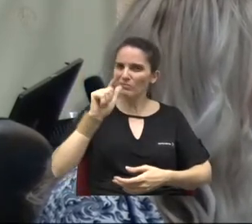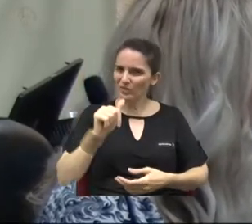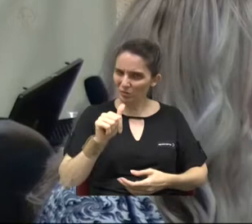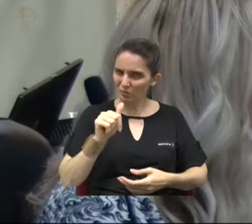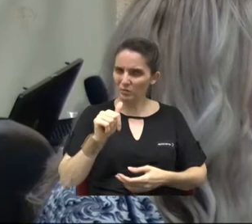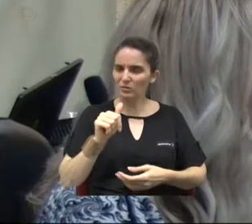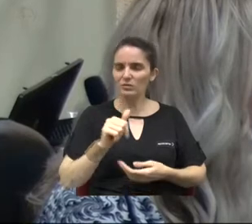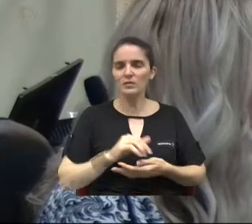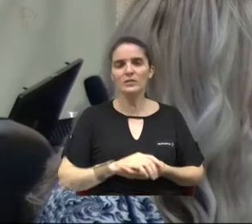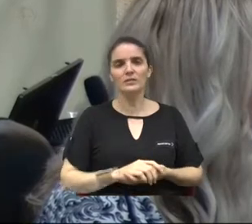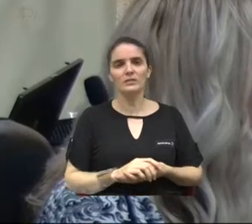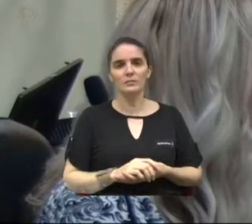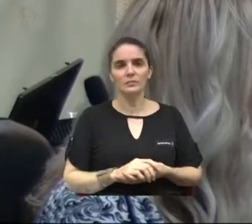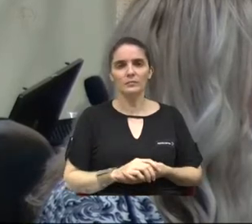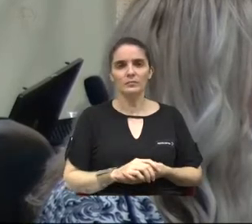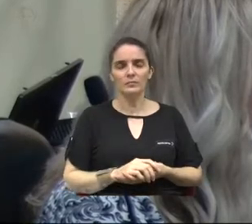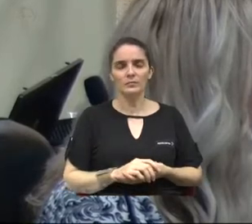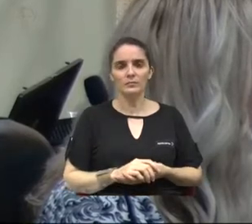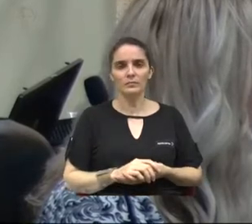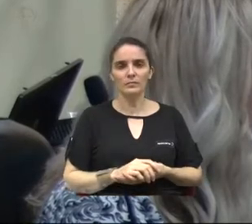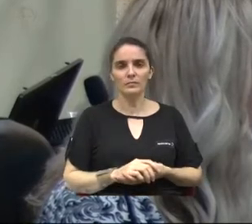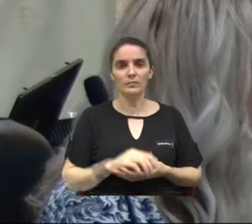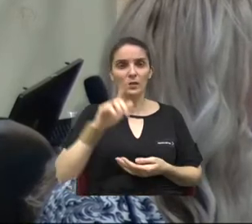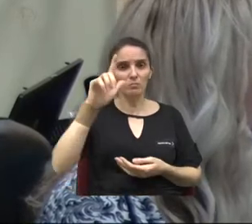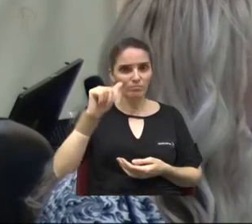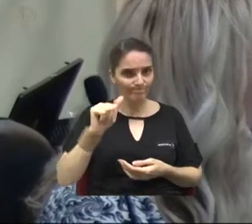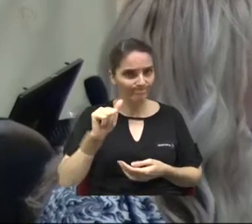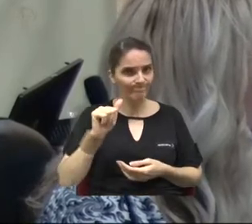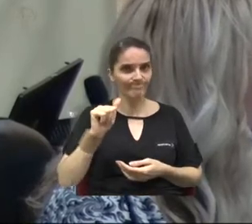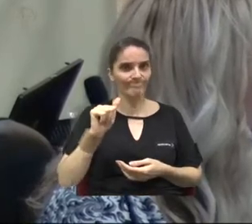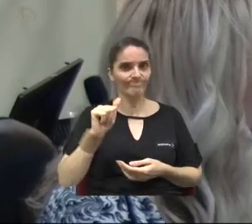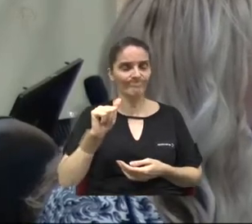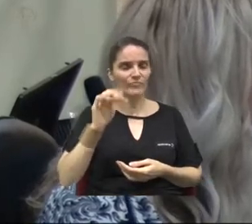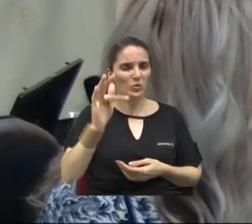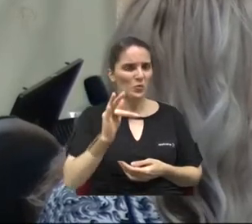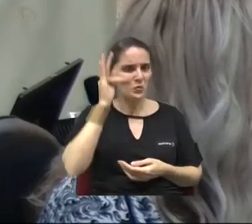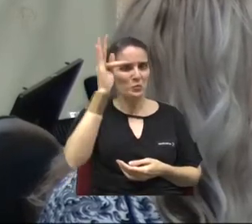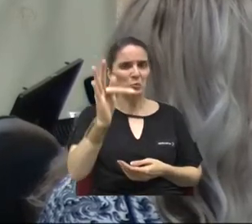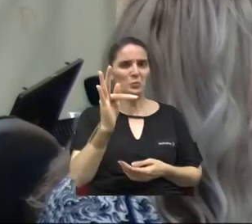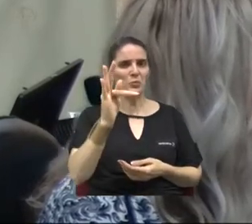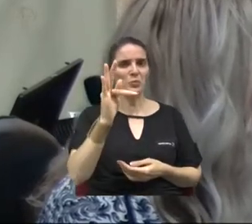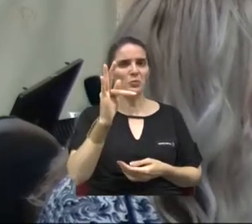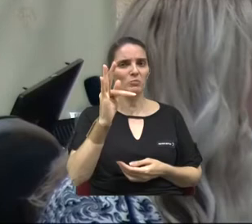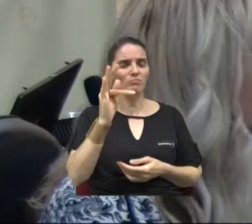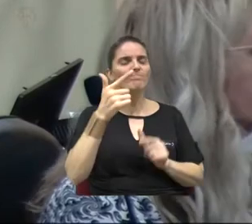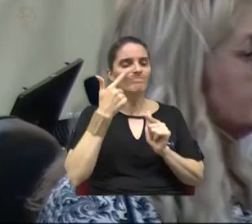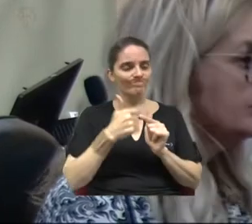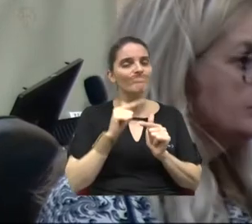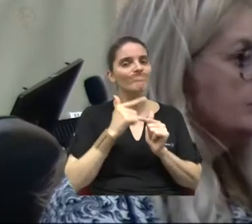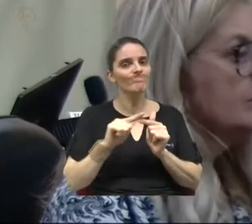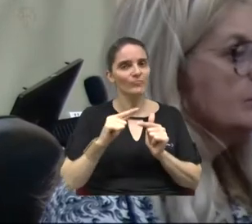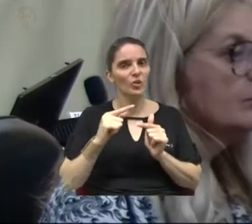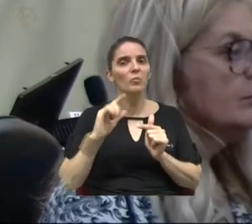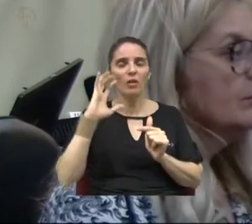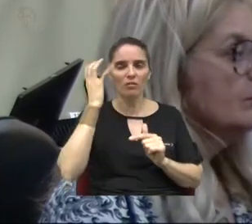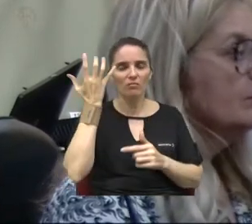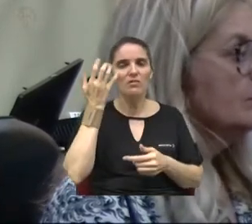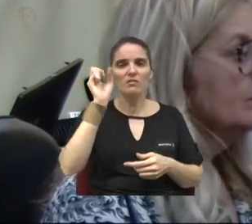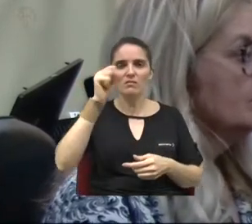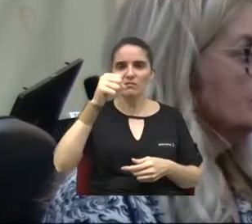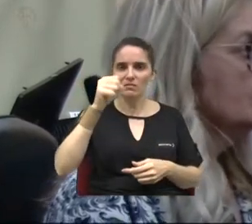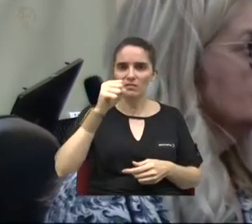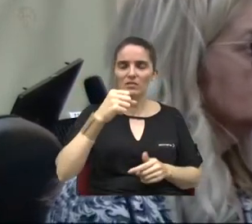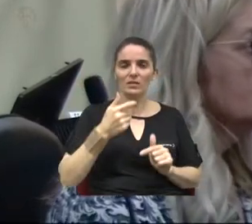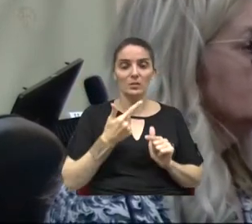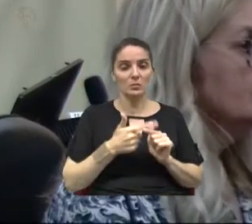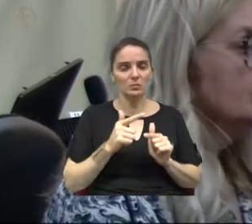a aparência, um ganho na aparência, tudo, mas lá na frente é que as consequências virão. E são